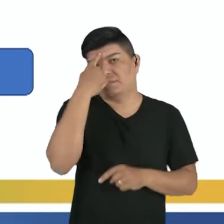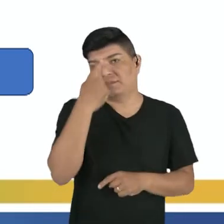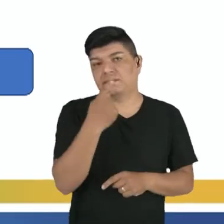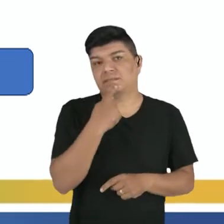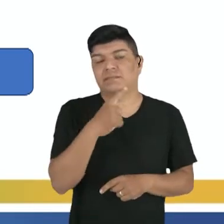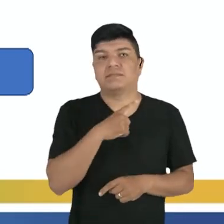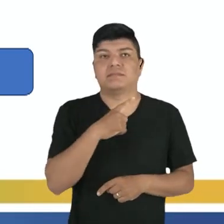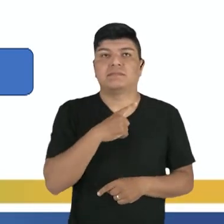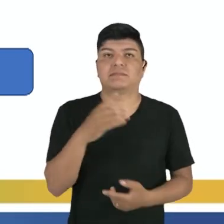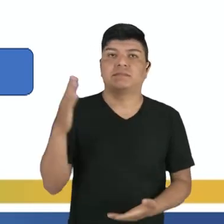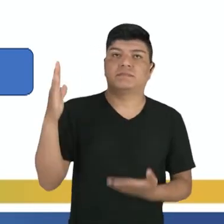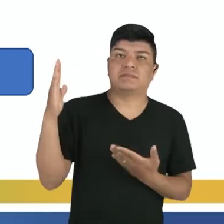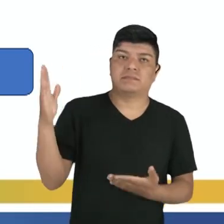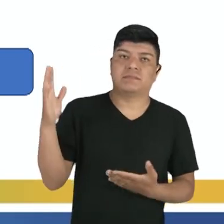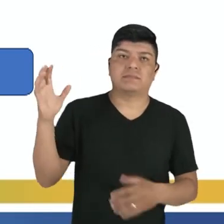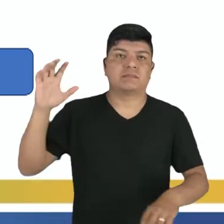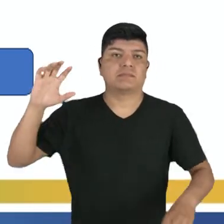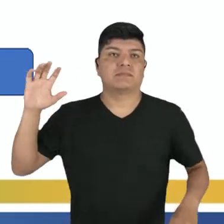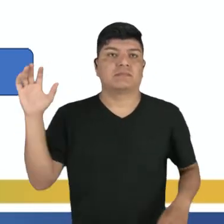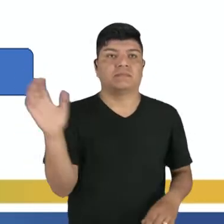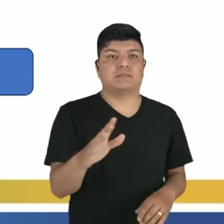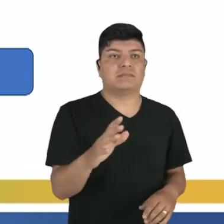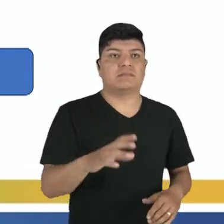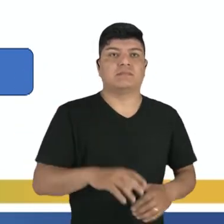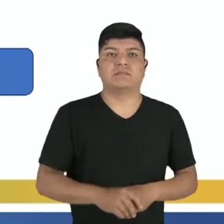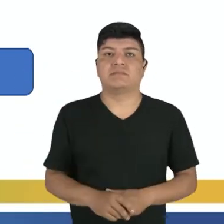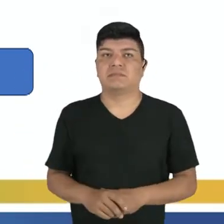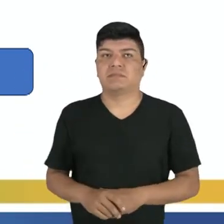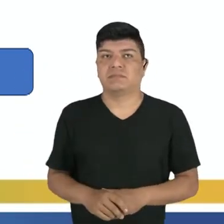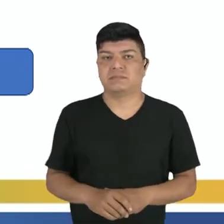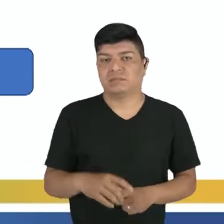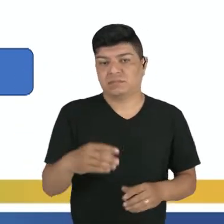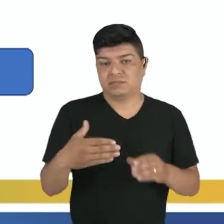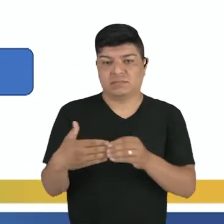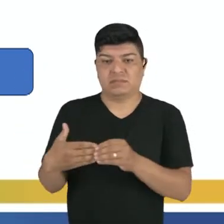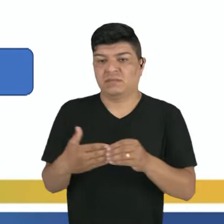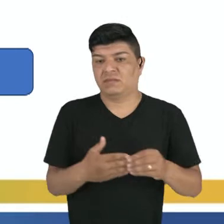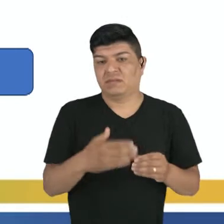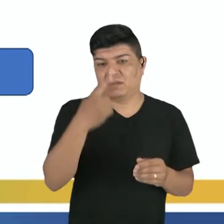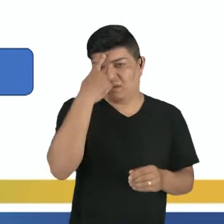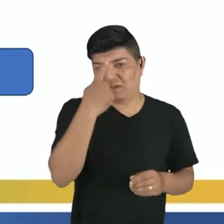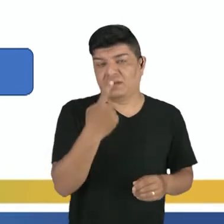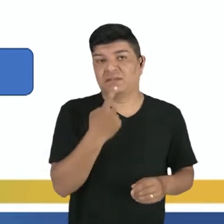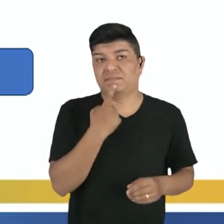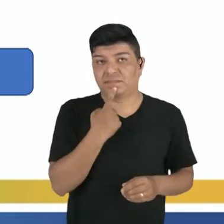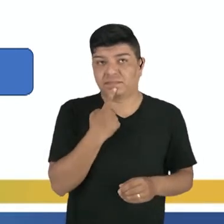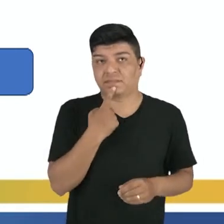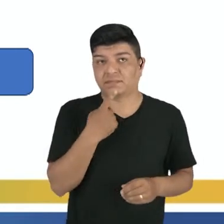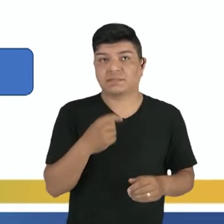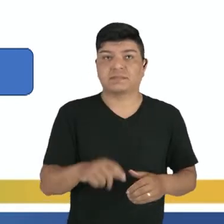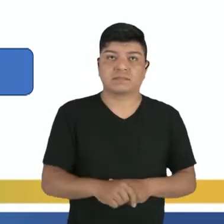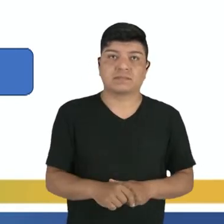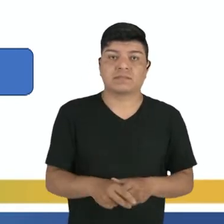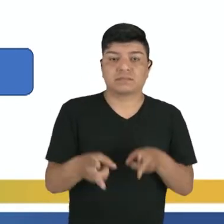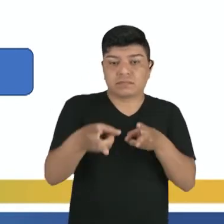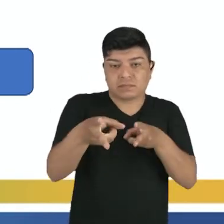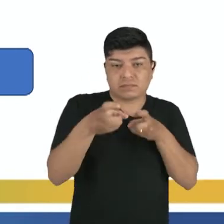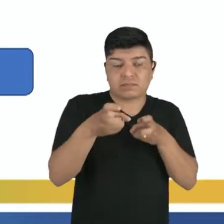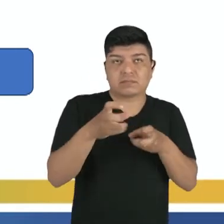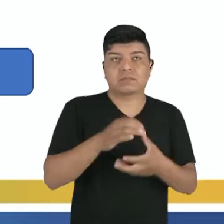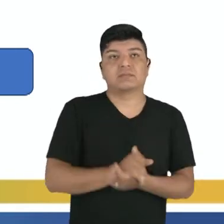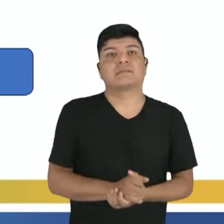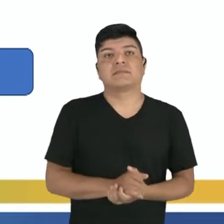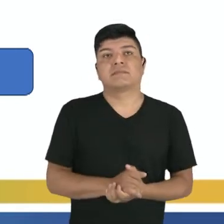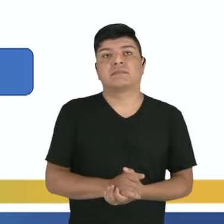vocês tem na sua tela é o arremesso ele apareceu trouxe uma figura de e realizando um arremesso você percebe que é o